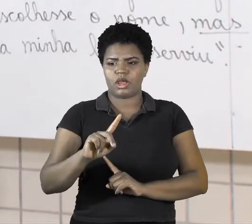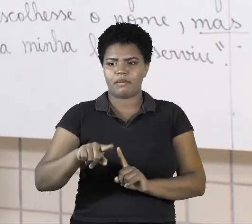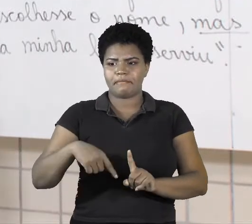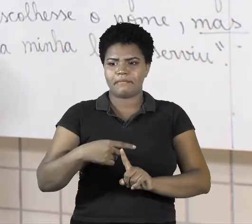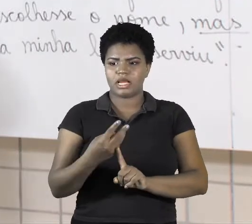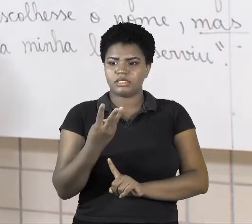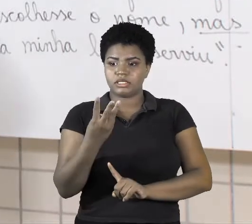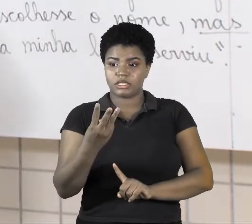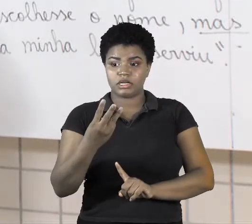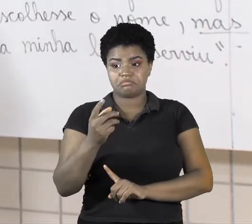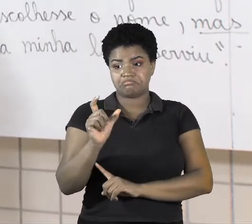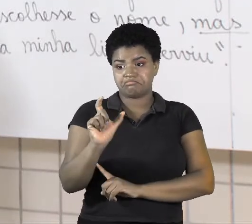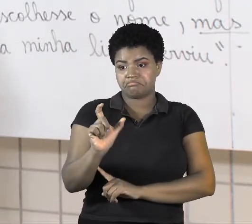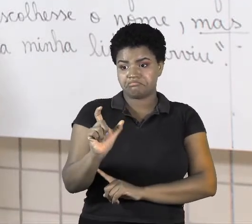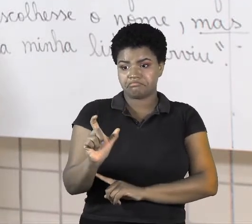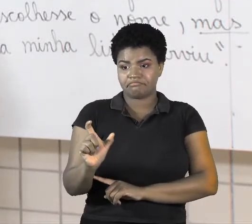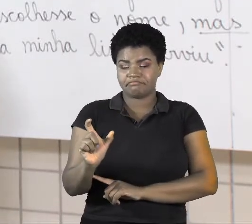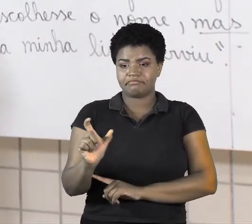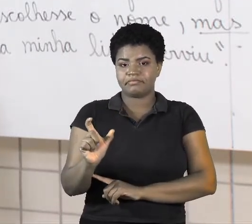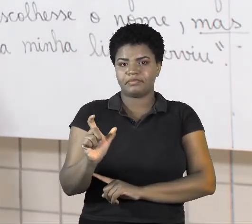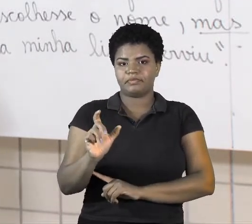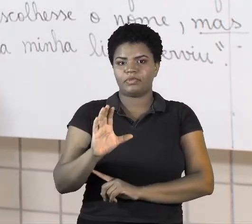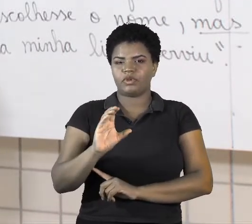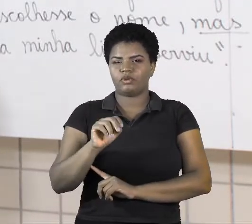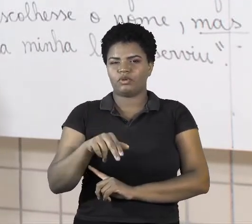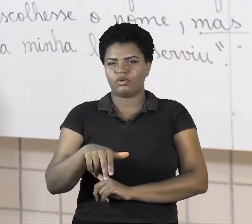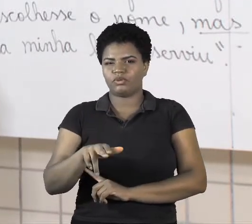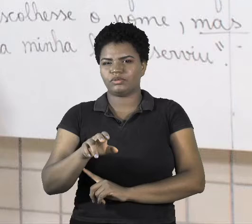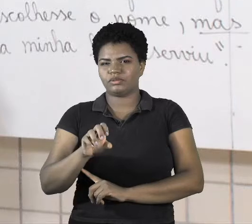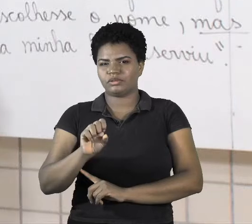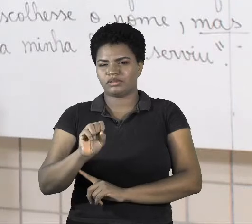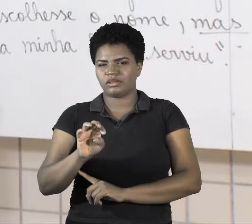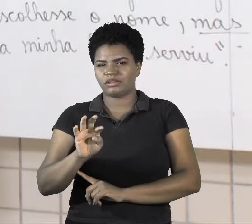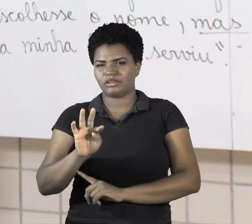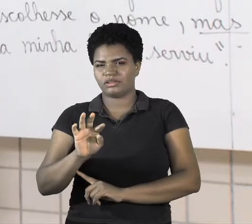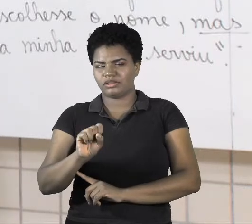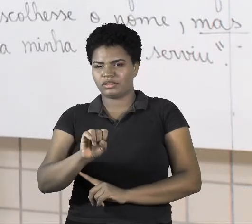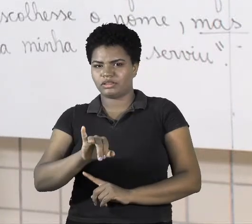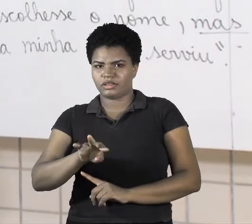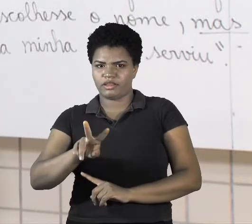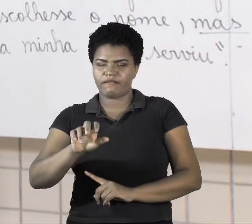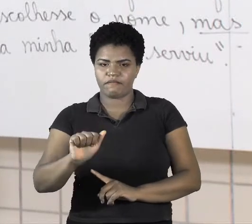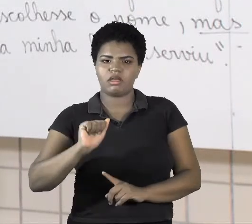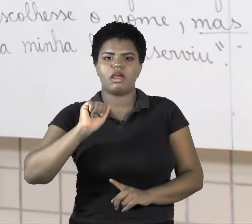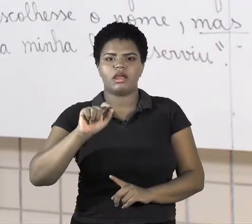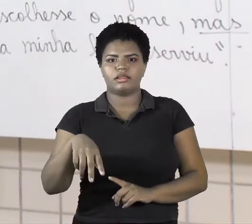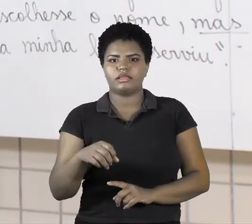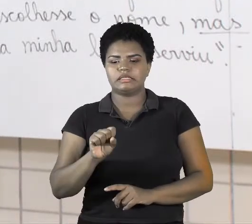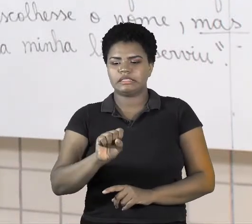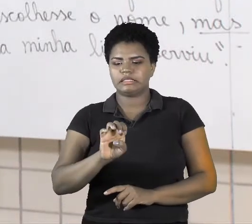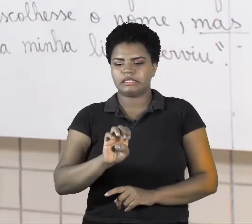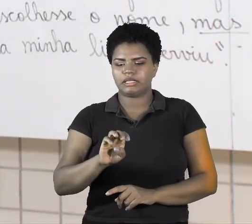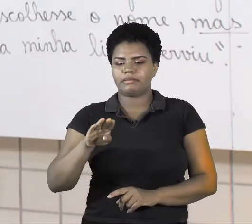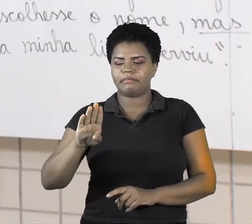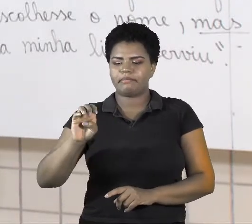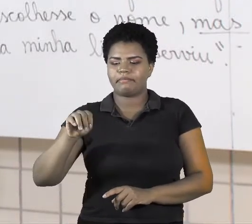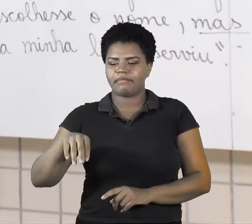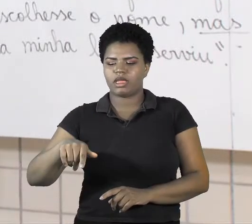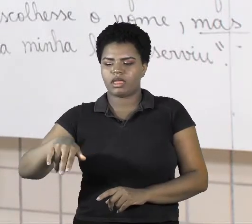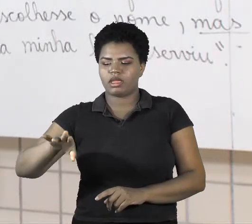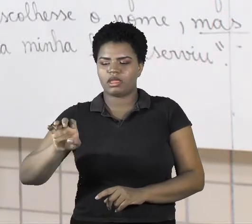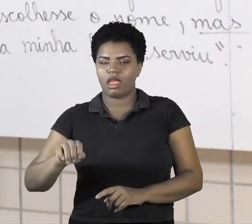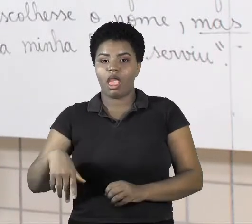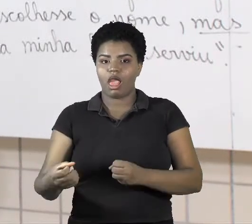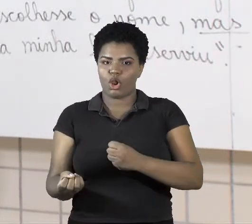três palavras, olha aqui na concessiva, se bem que nós temos três palavrinhas, aí nós chamamos de locução